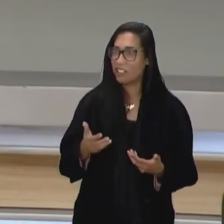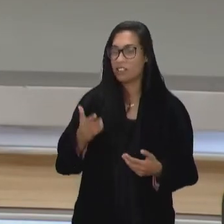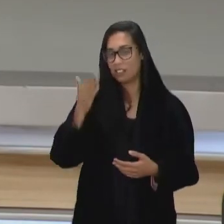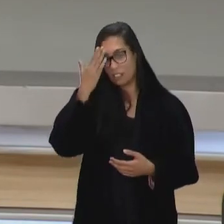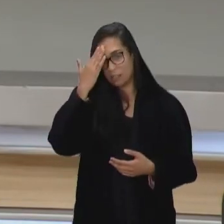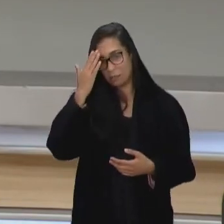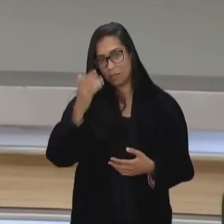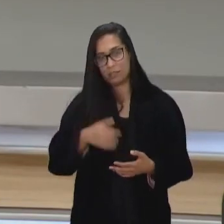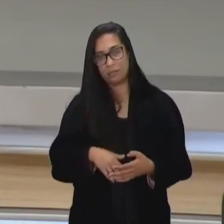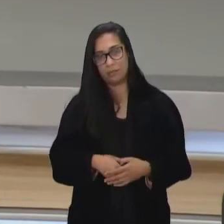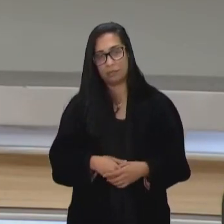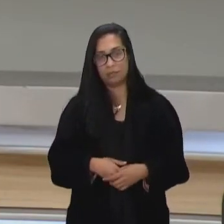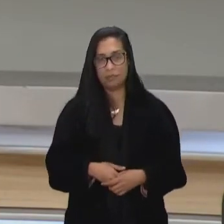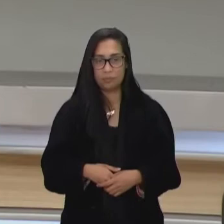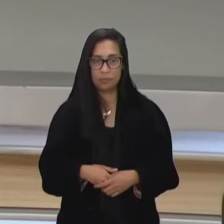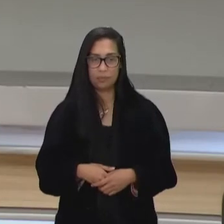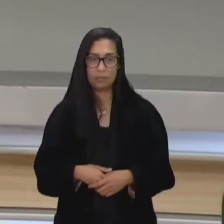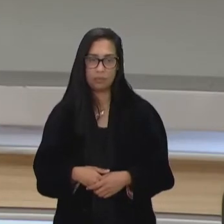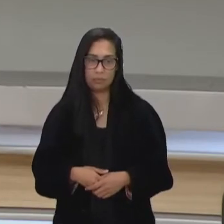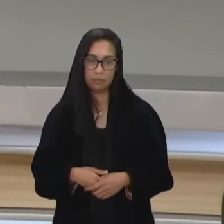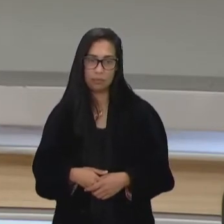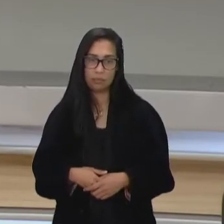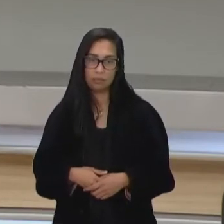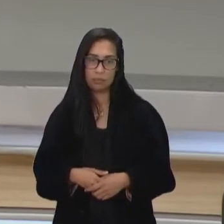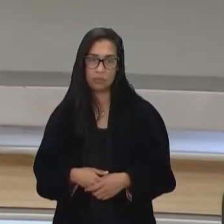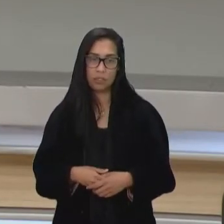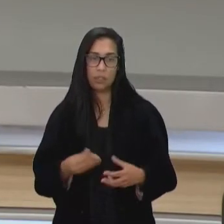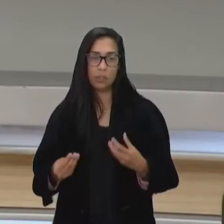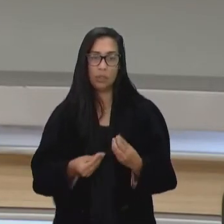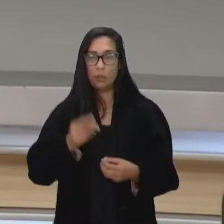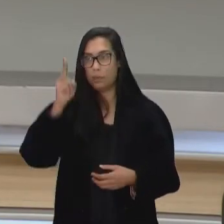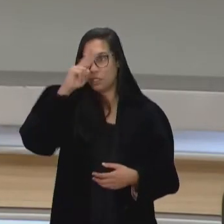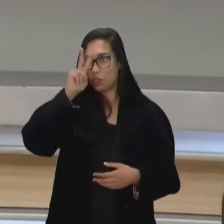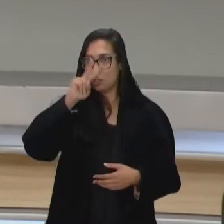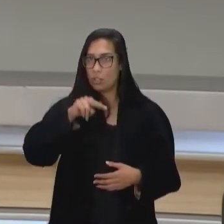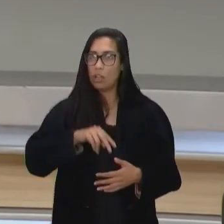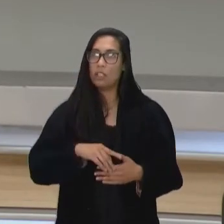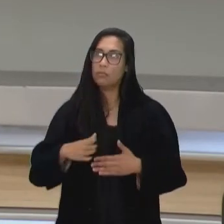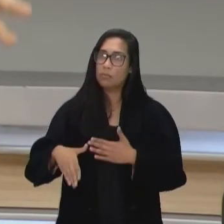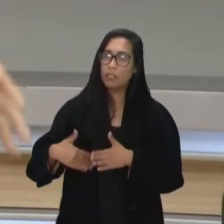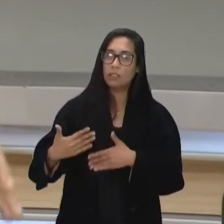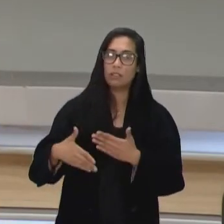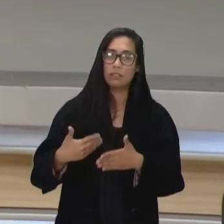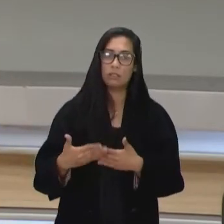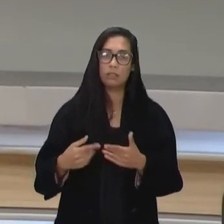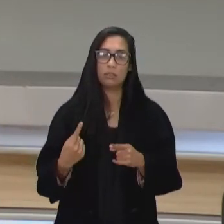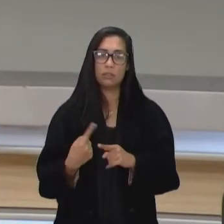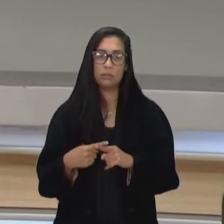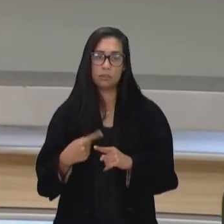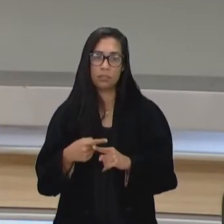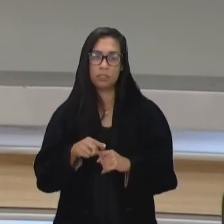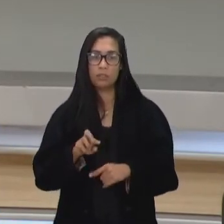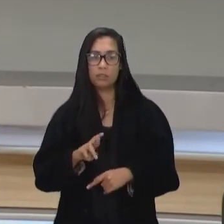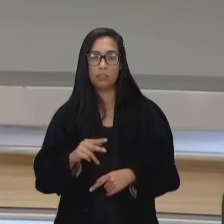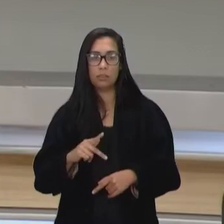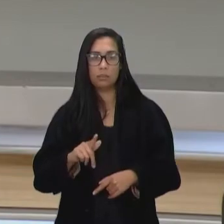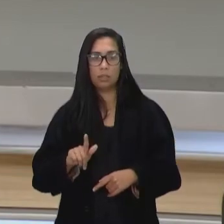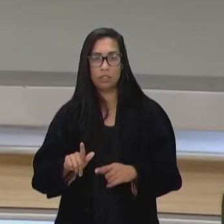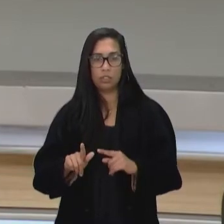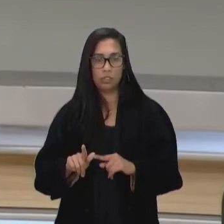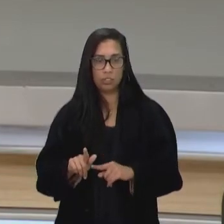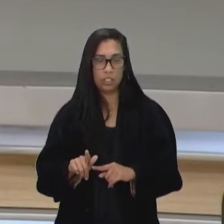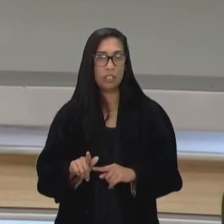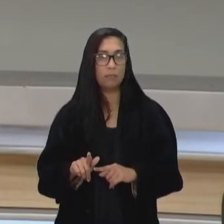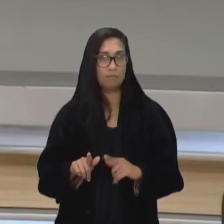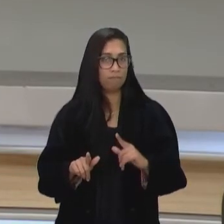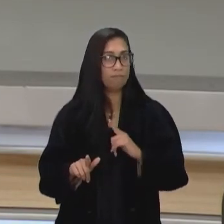menos, se vocês têm alguma dimensão do que dê para falar, como que a história foi sendo construída? Porque no RPG você tem essa